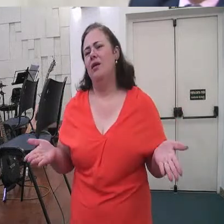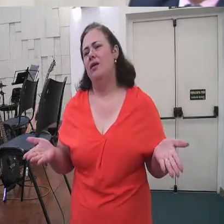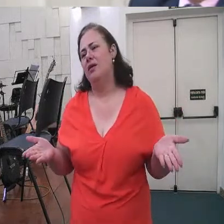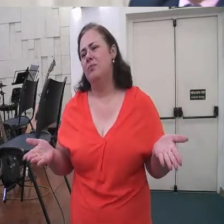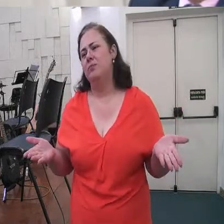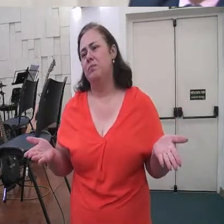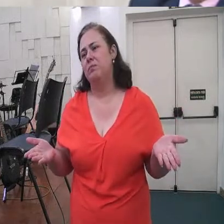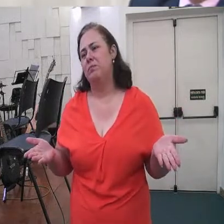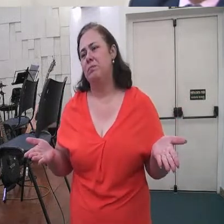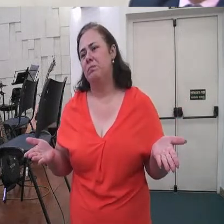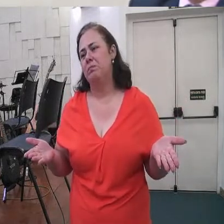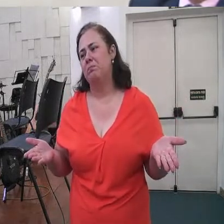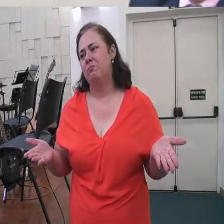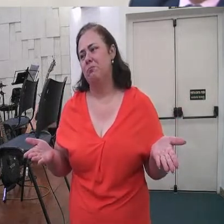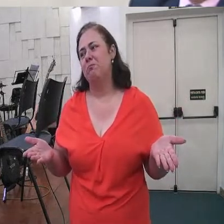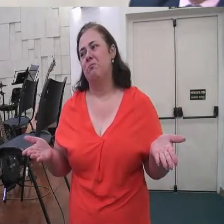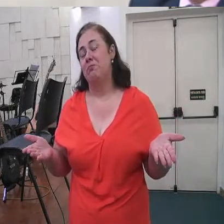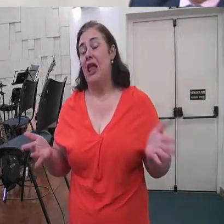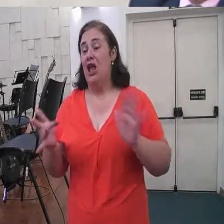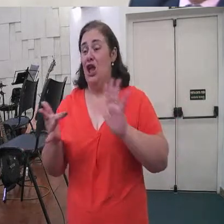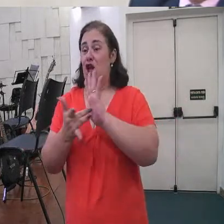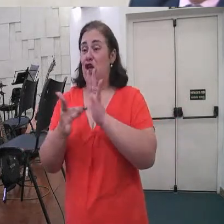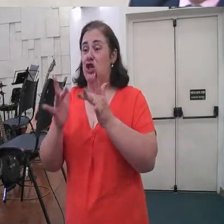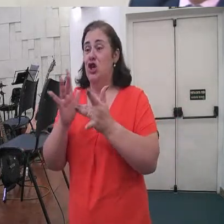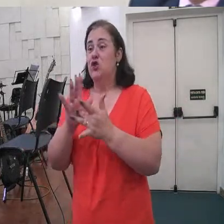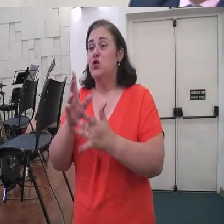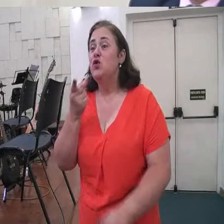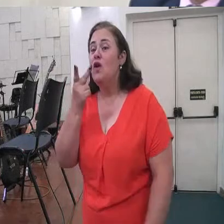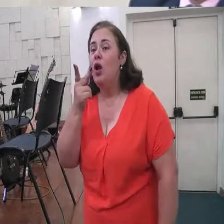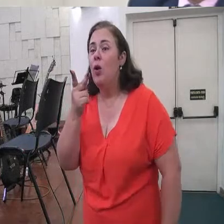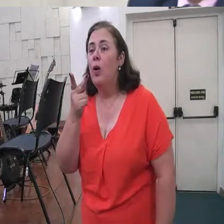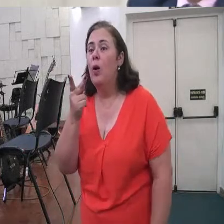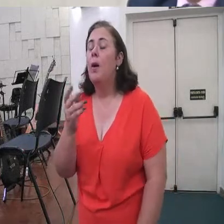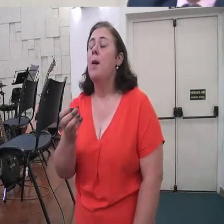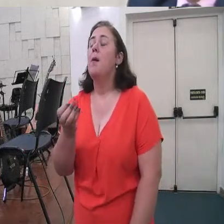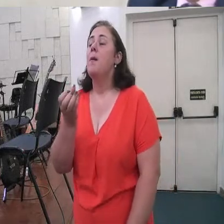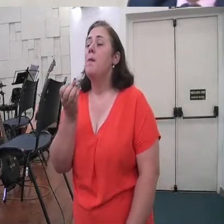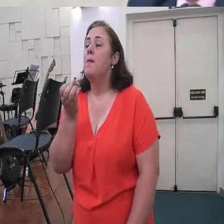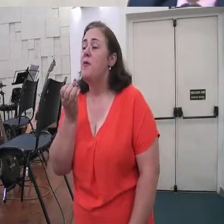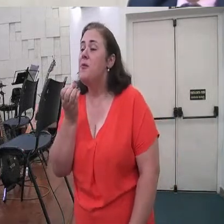não viram e creram.